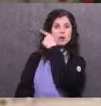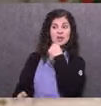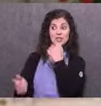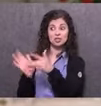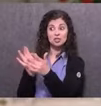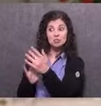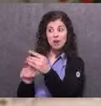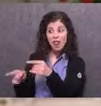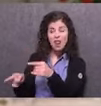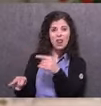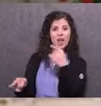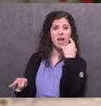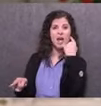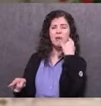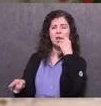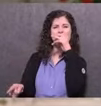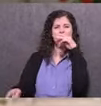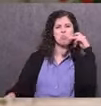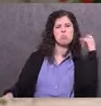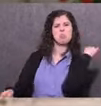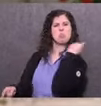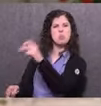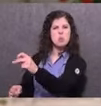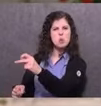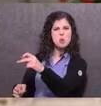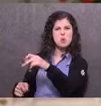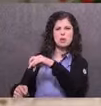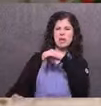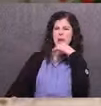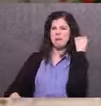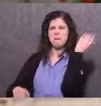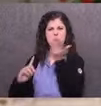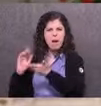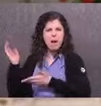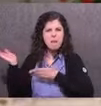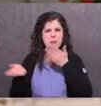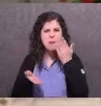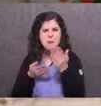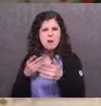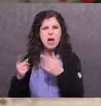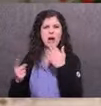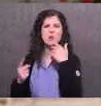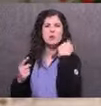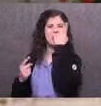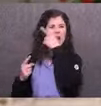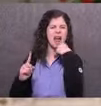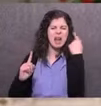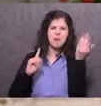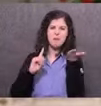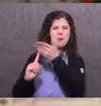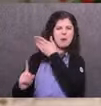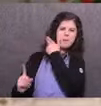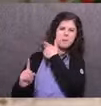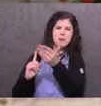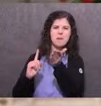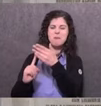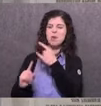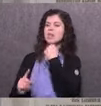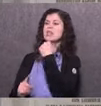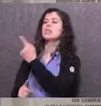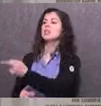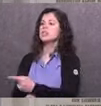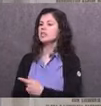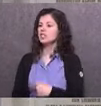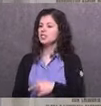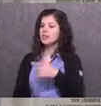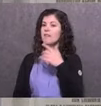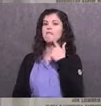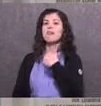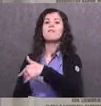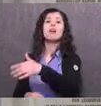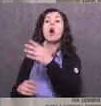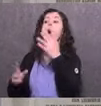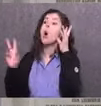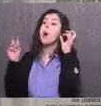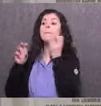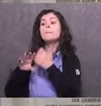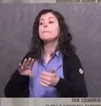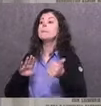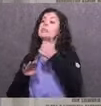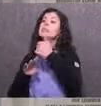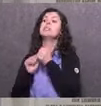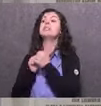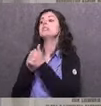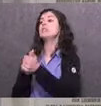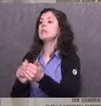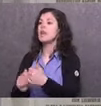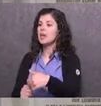deram-lhe punhadas. Outros esbofeteavam-no, dizendo: Adivinha, Messias, quem foi